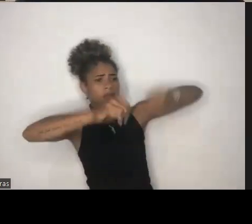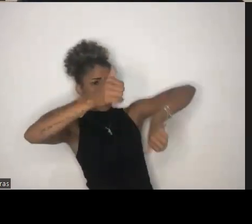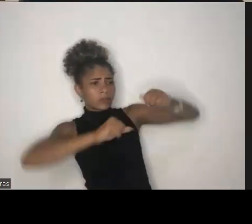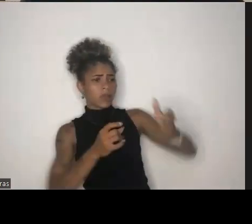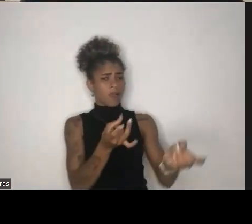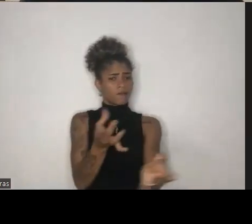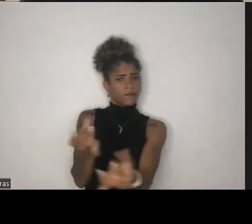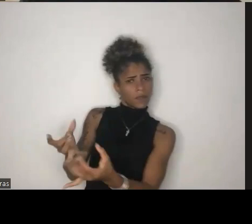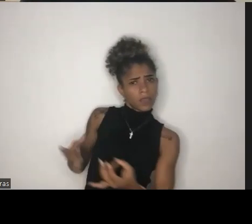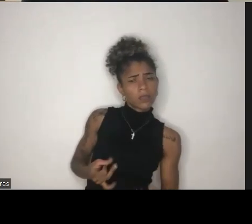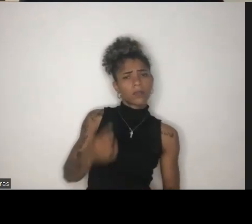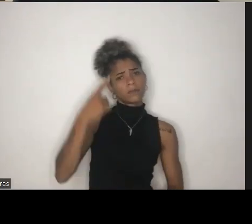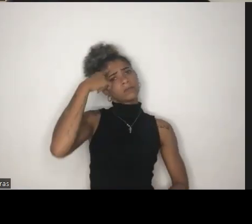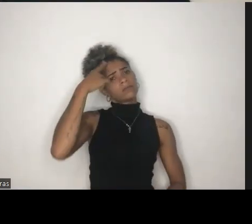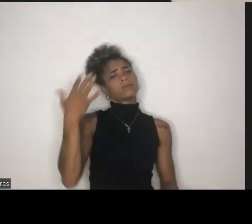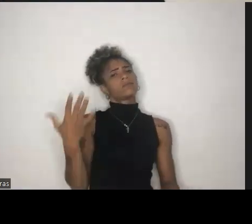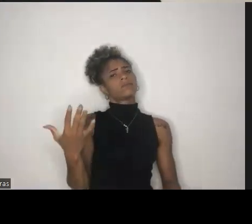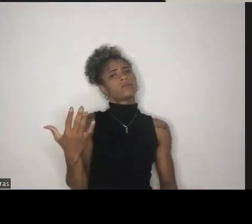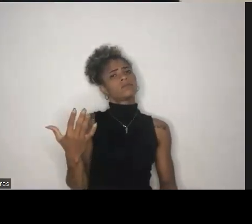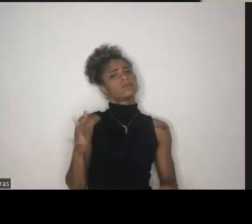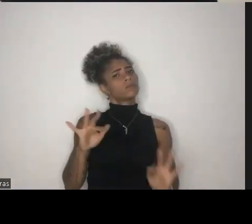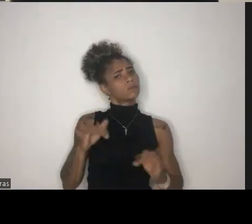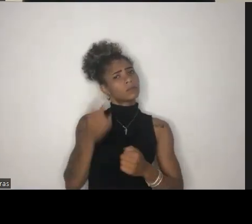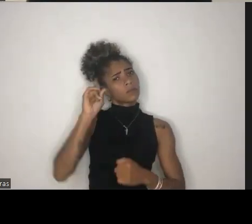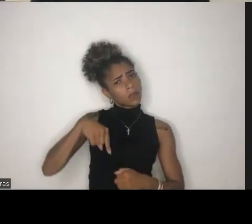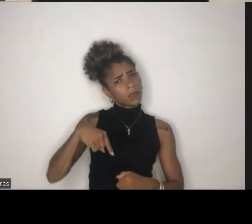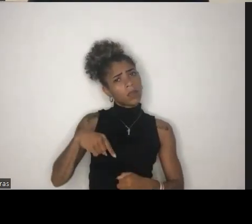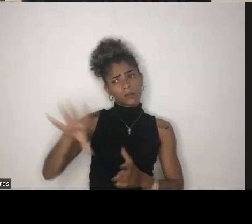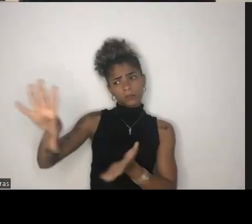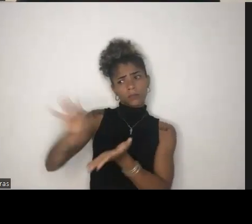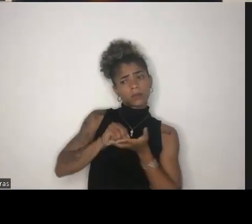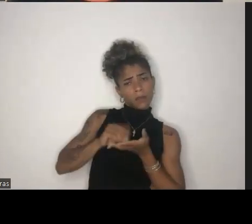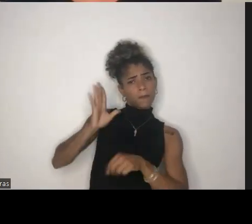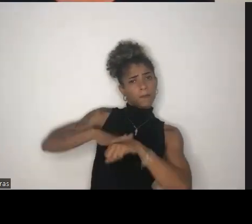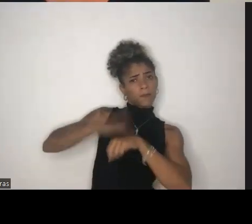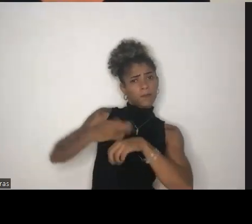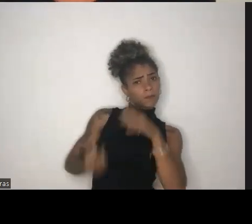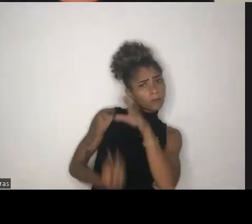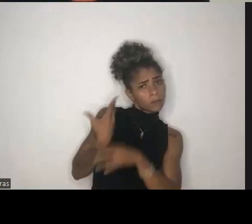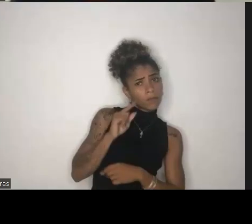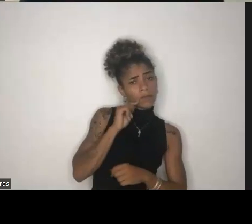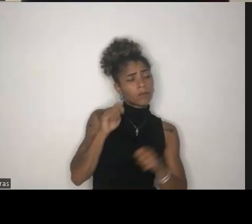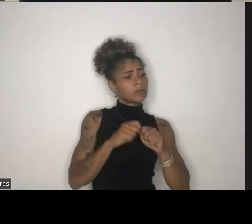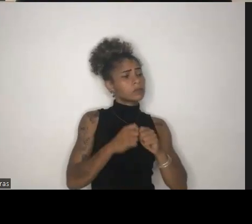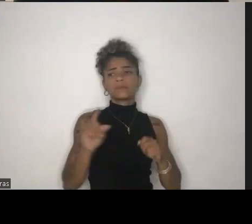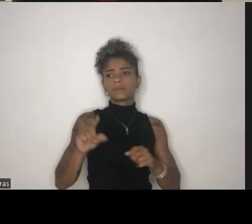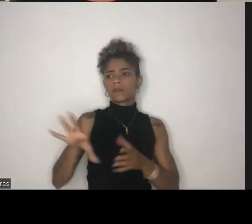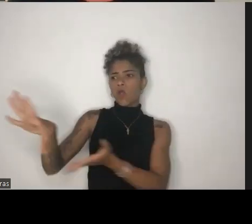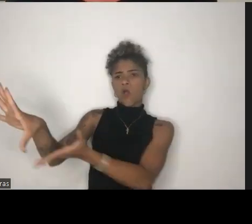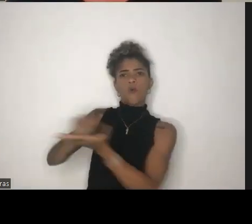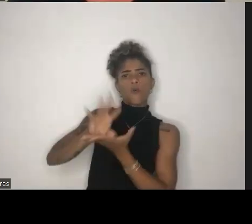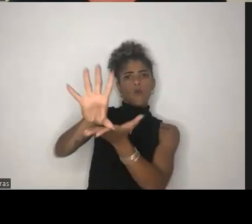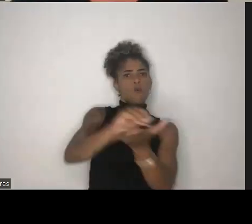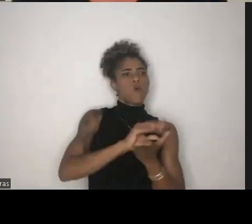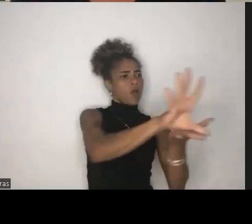e eu pensei assim cara tudo isso vai ser insumo para minha criação eu vou fazer isso porque eu vou criar coisas que